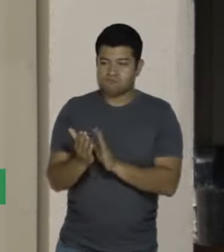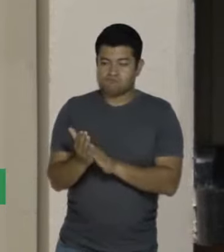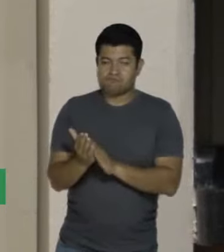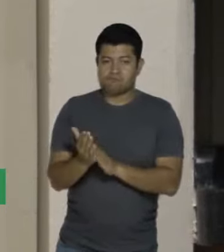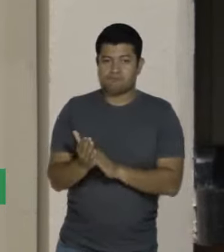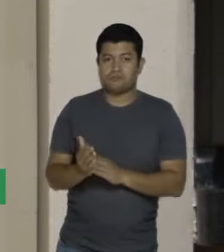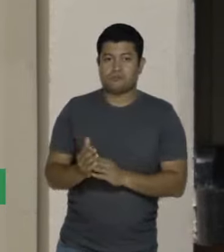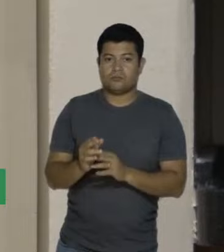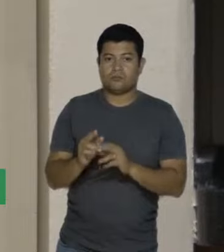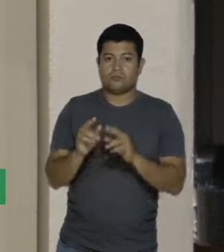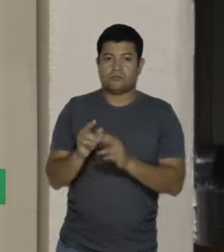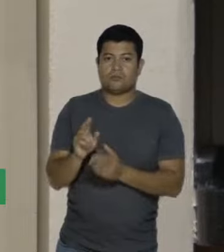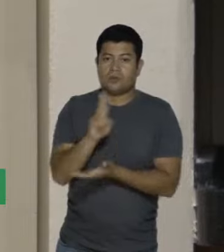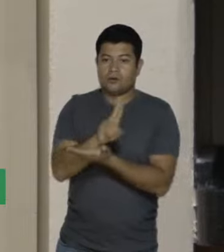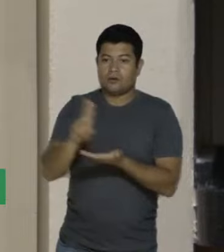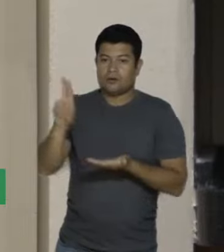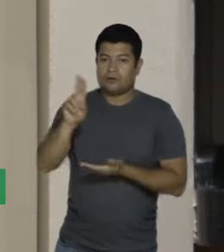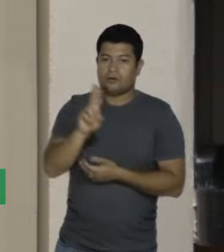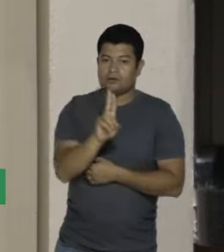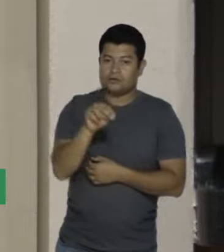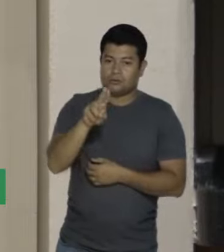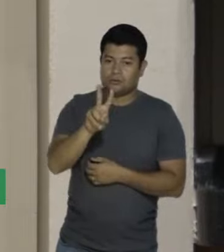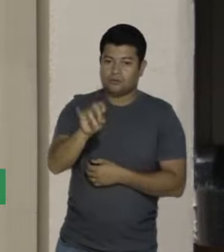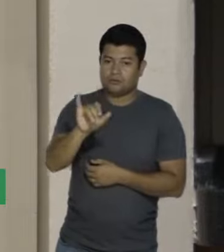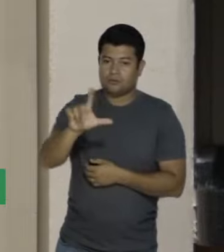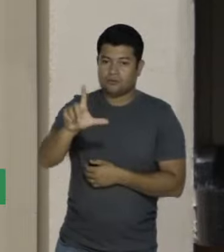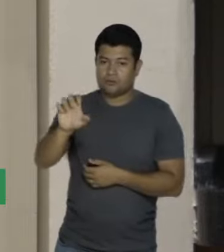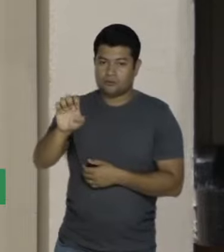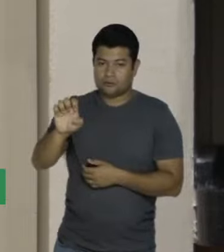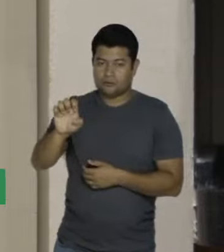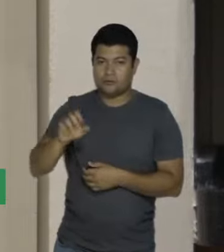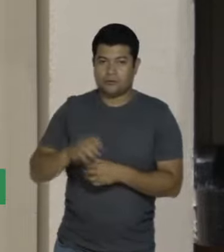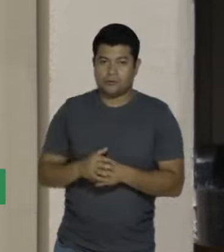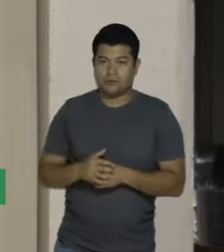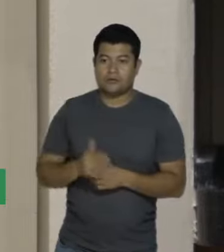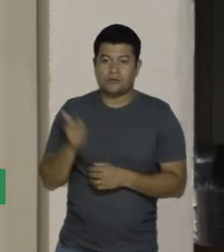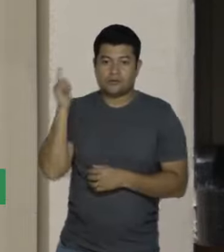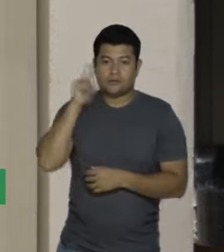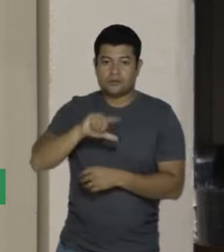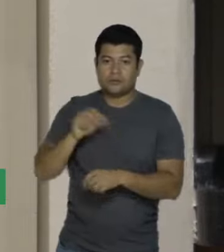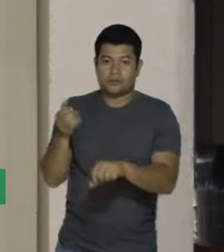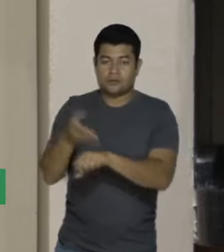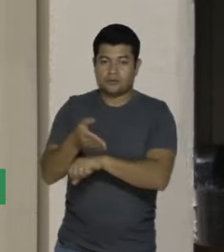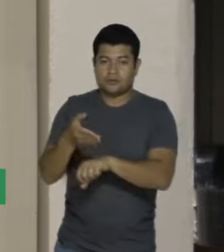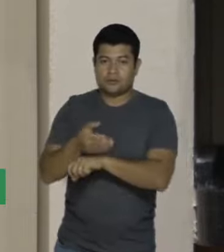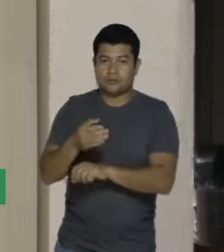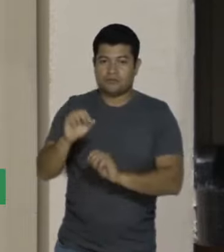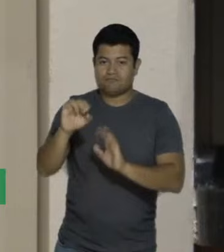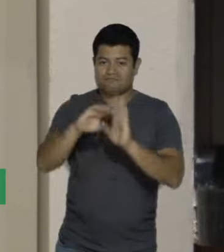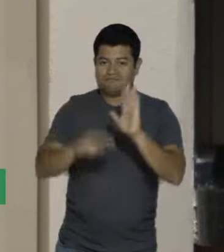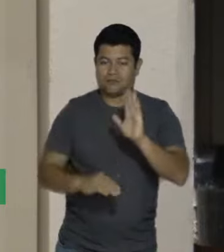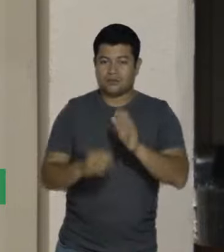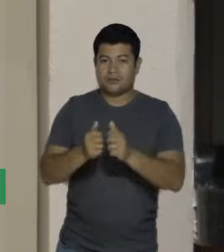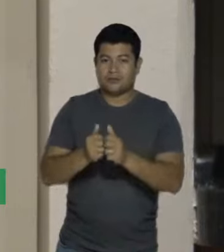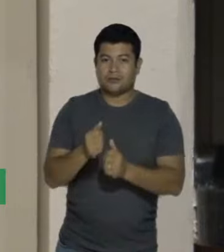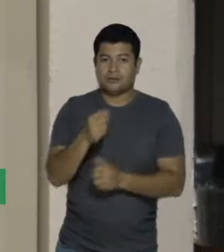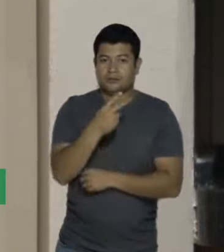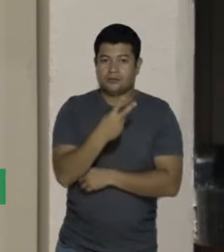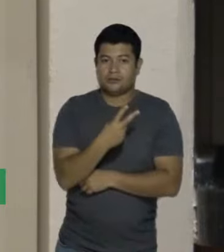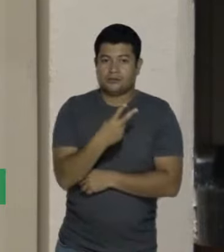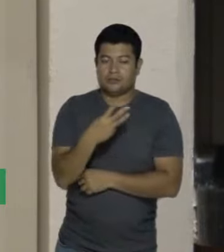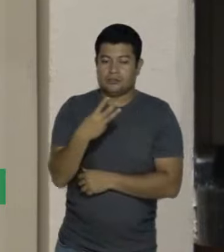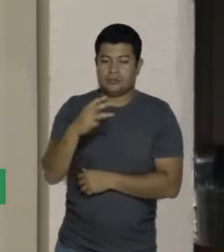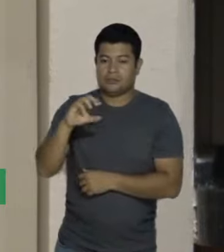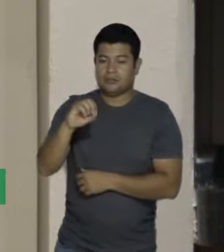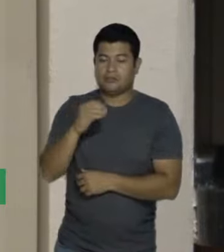Universidade do Vale do Itajaí univali por estar entre as 200 melhores instituições de ensino superior da América